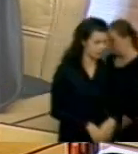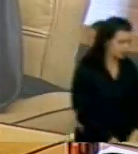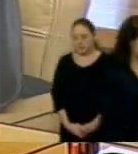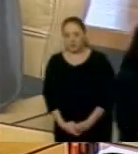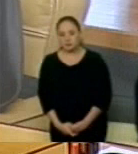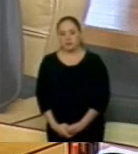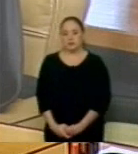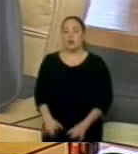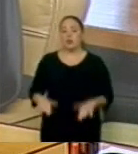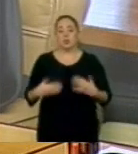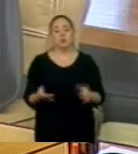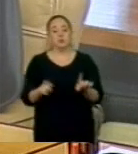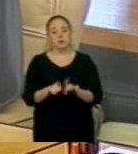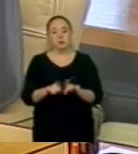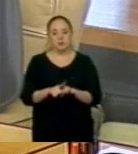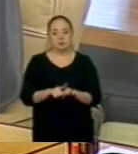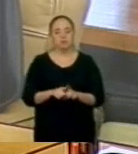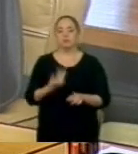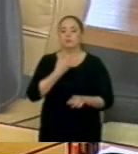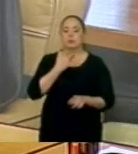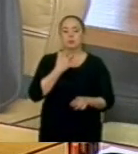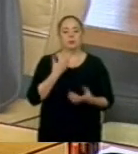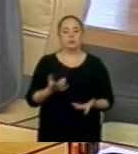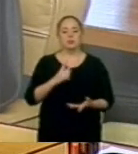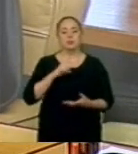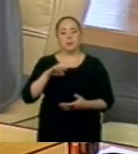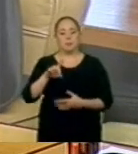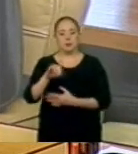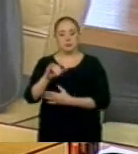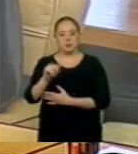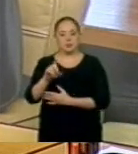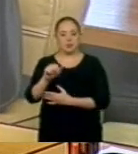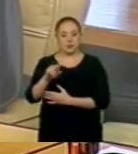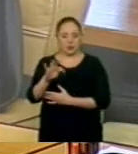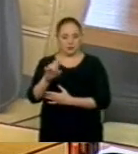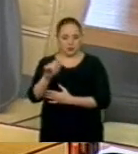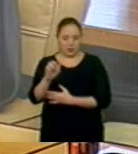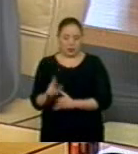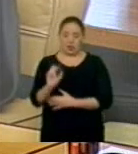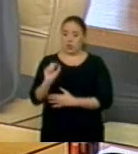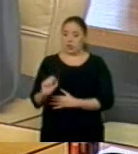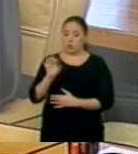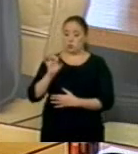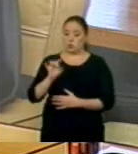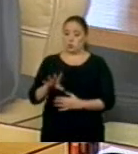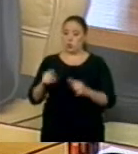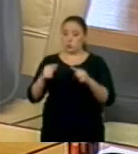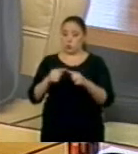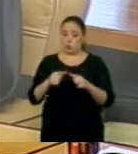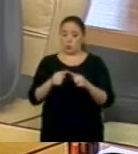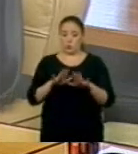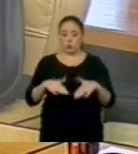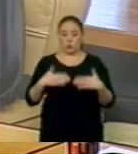por certo também não cabe a fixação de medida cautelar diversa, que somente é cabível